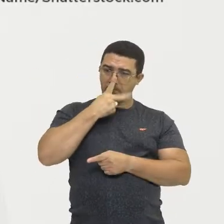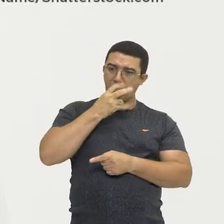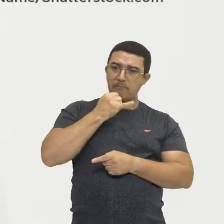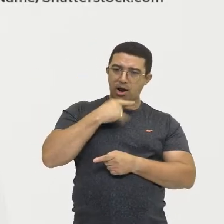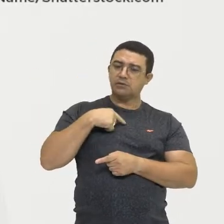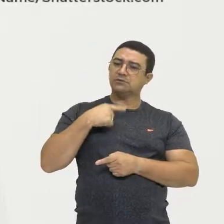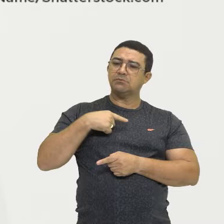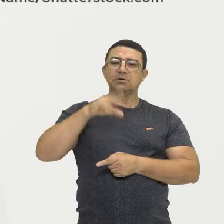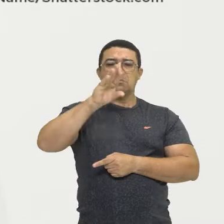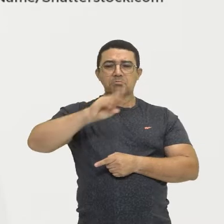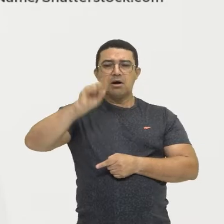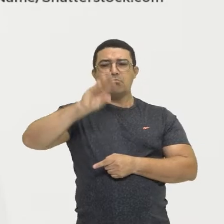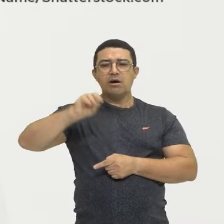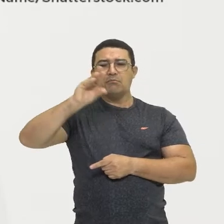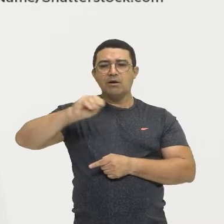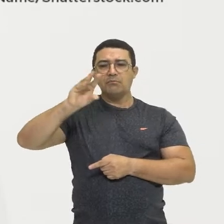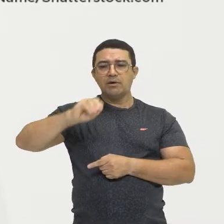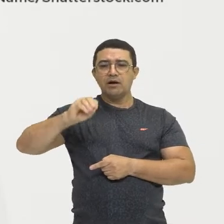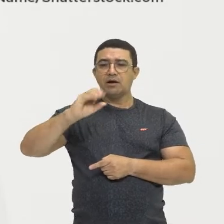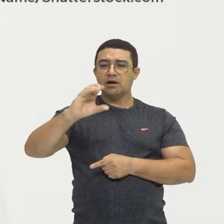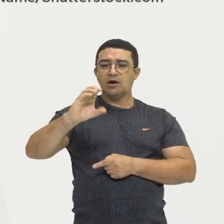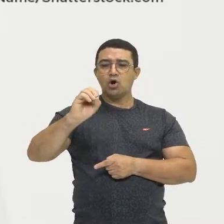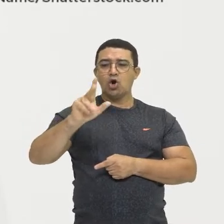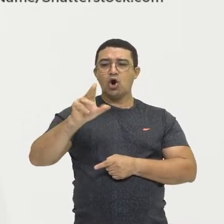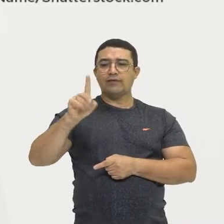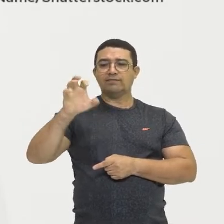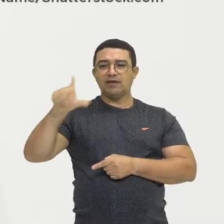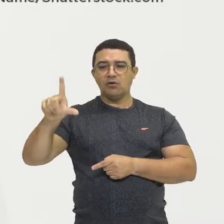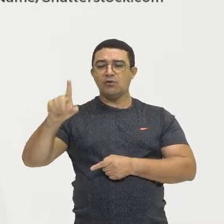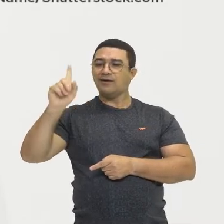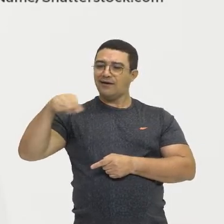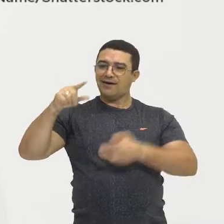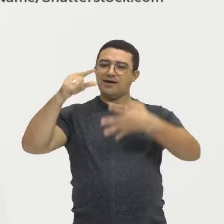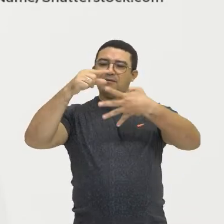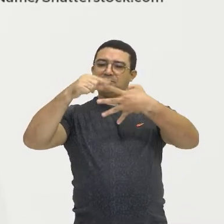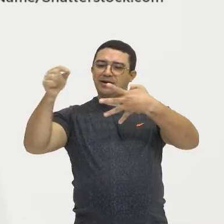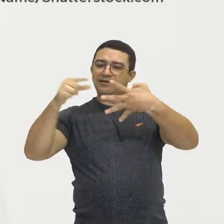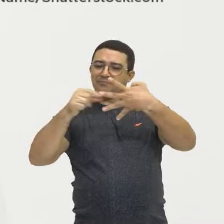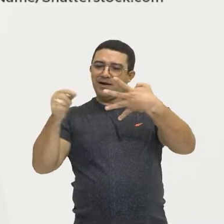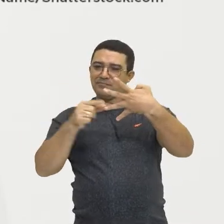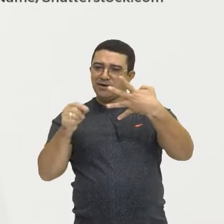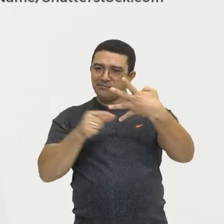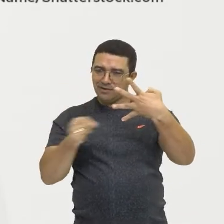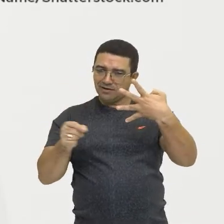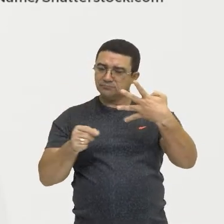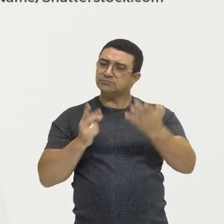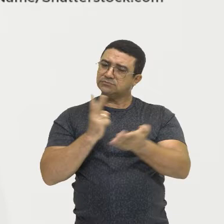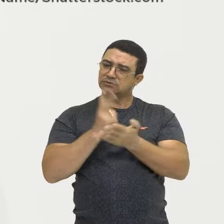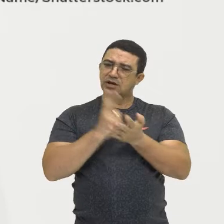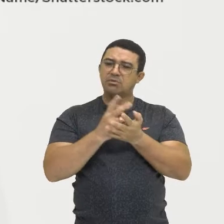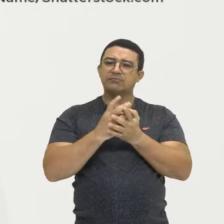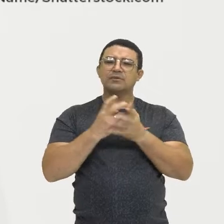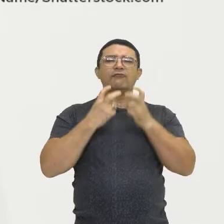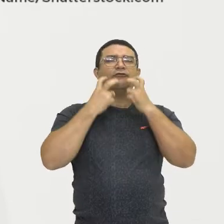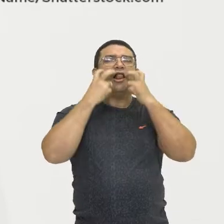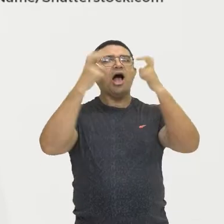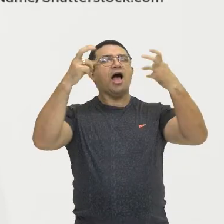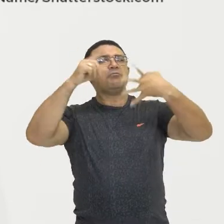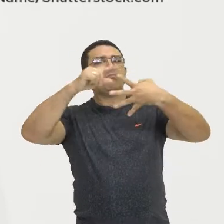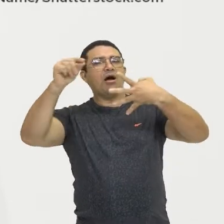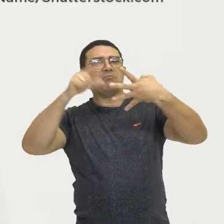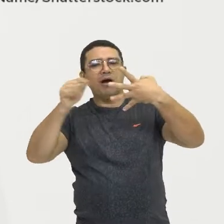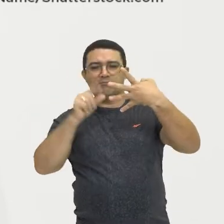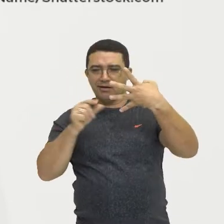né, que eles chamavam de verso, mas verso é cada uma linha do poema. Então, eles recitavam poesias. Então, olha aí a